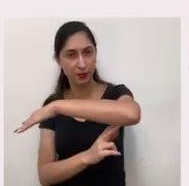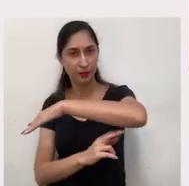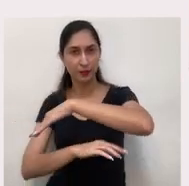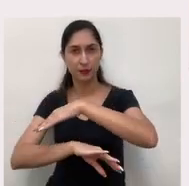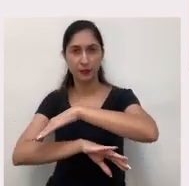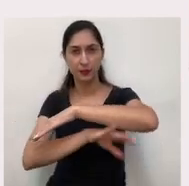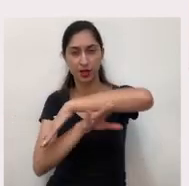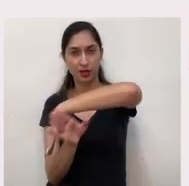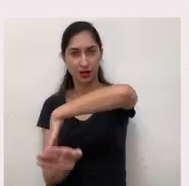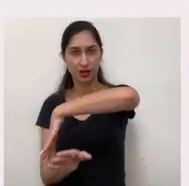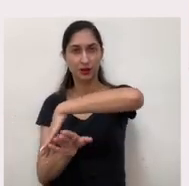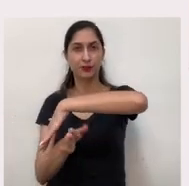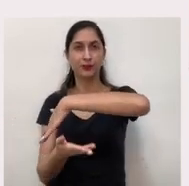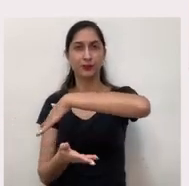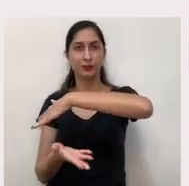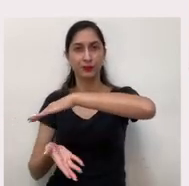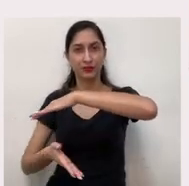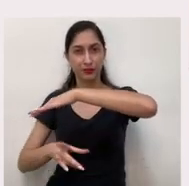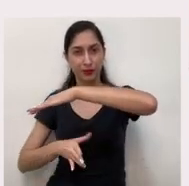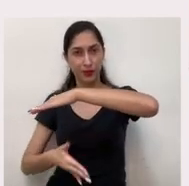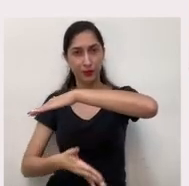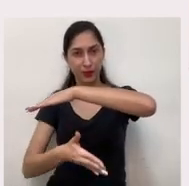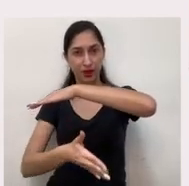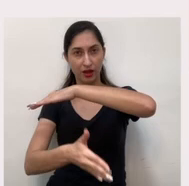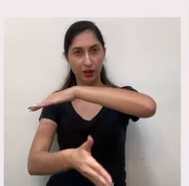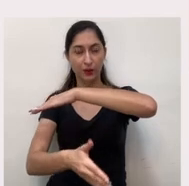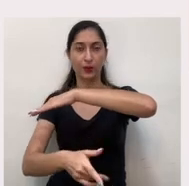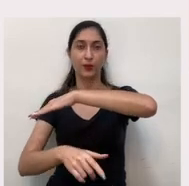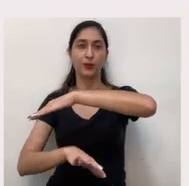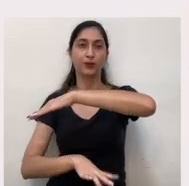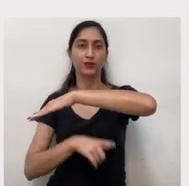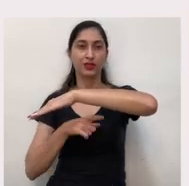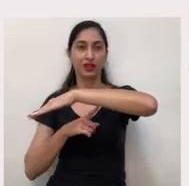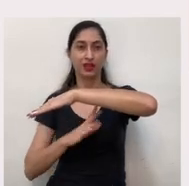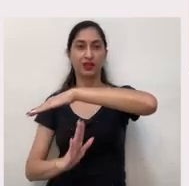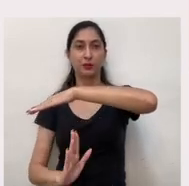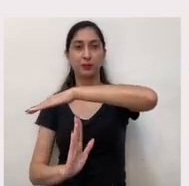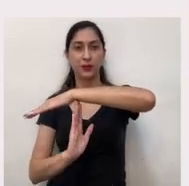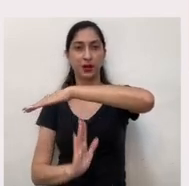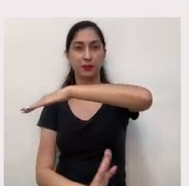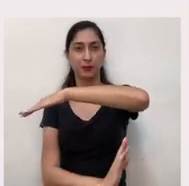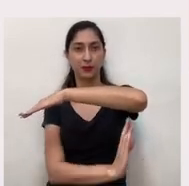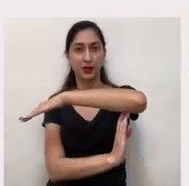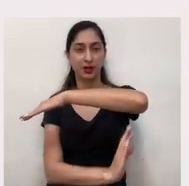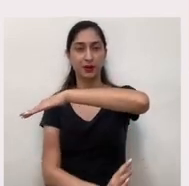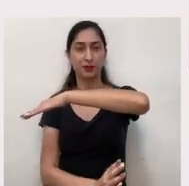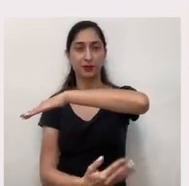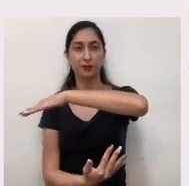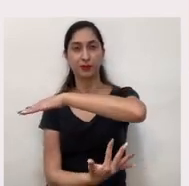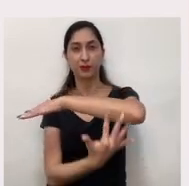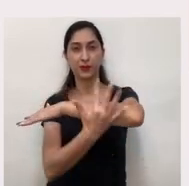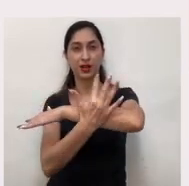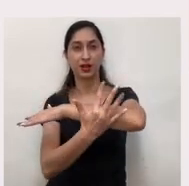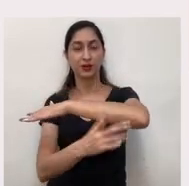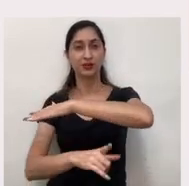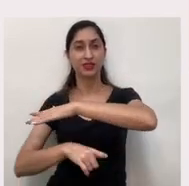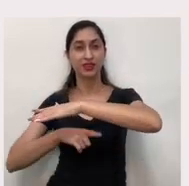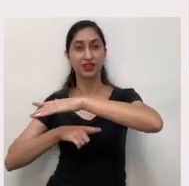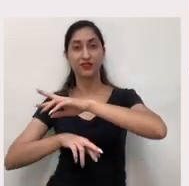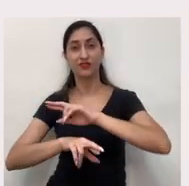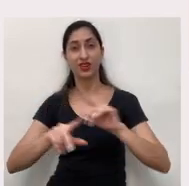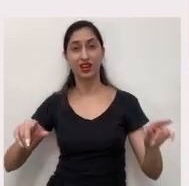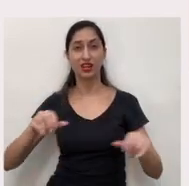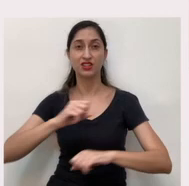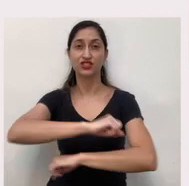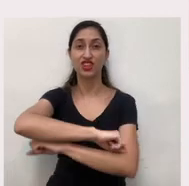sobre pilares, sobre barcos, suspensas, com os parapeitos perfurados. Quantas variedades de